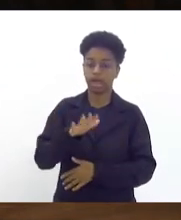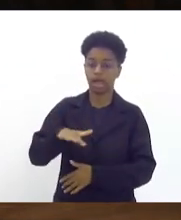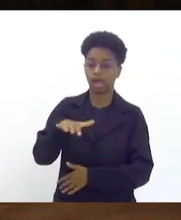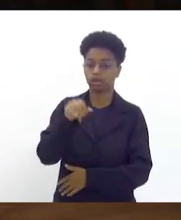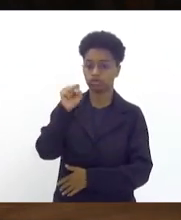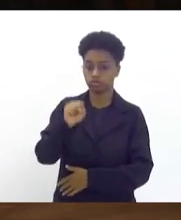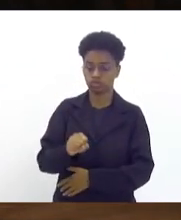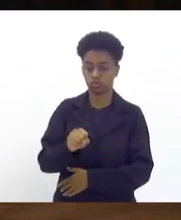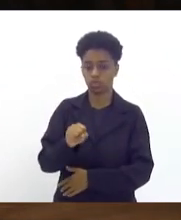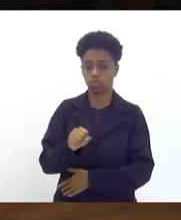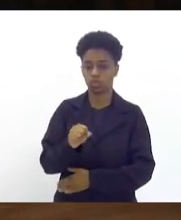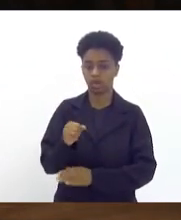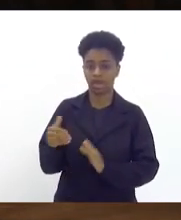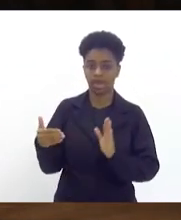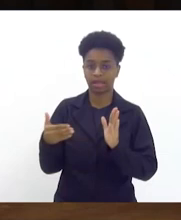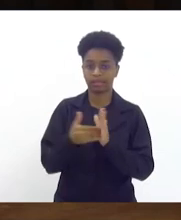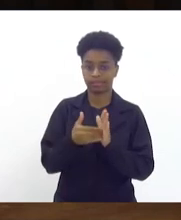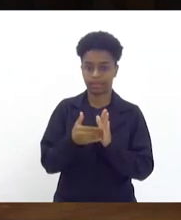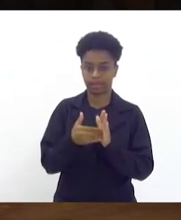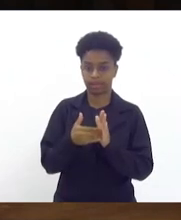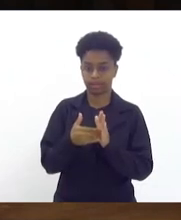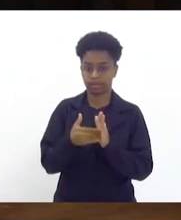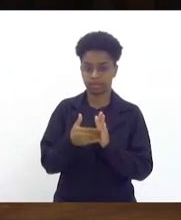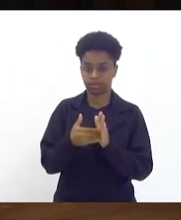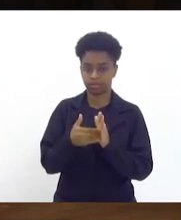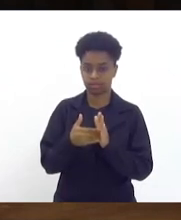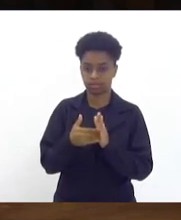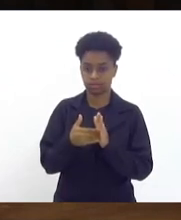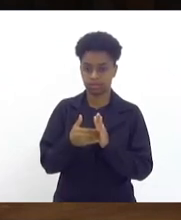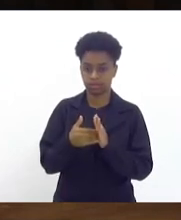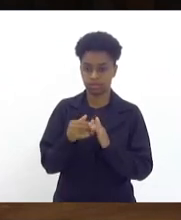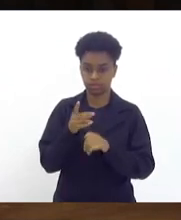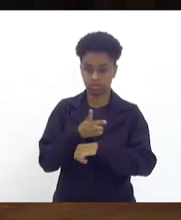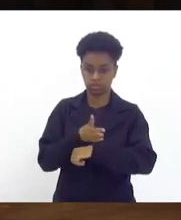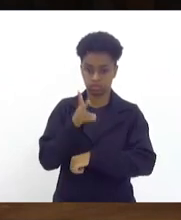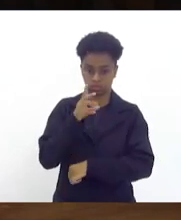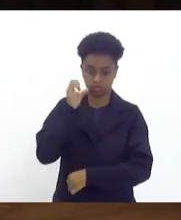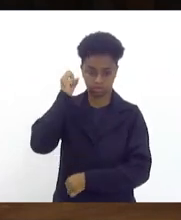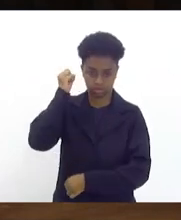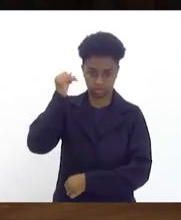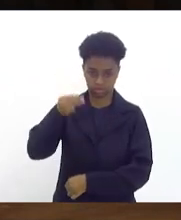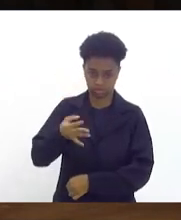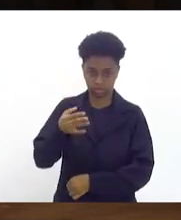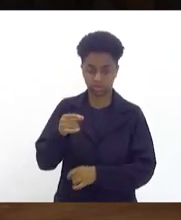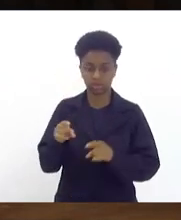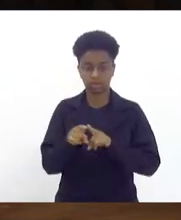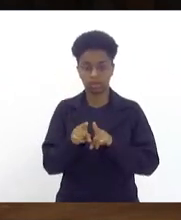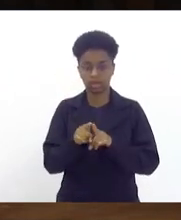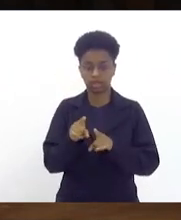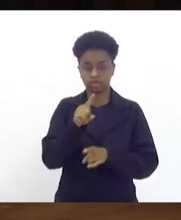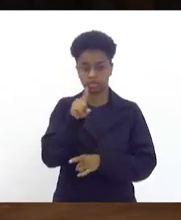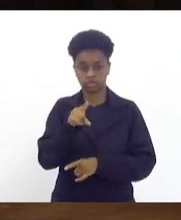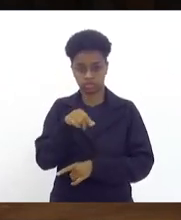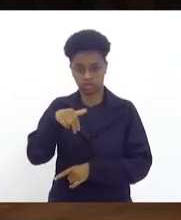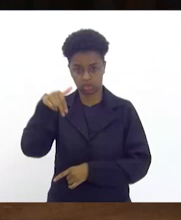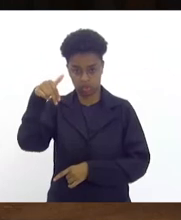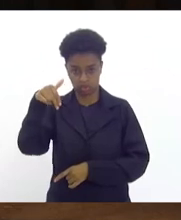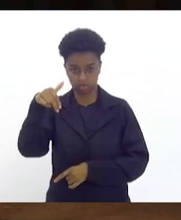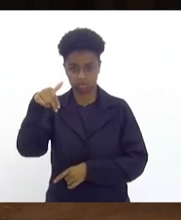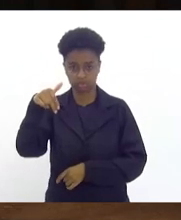até as duas horas duas horas da manhã e na zona norte